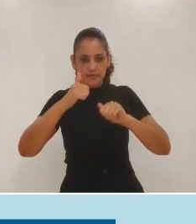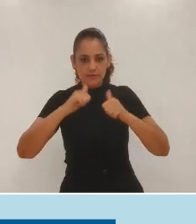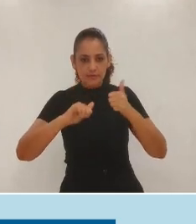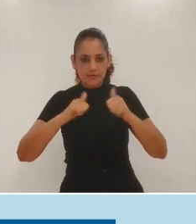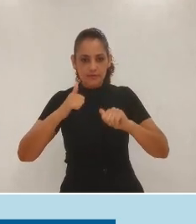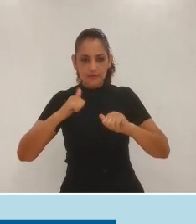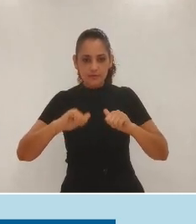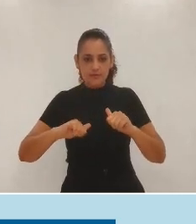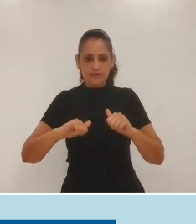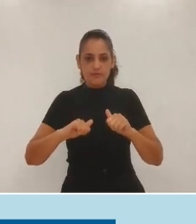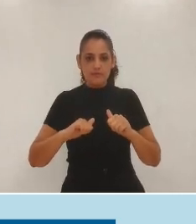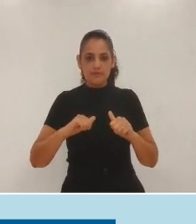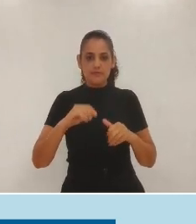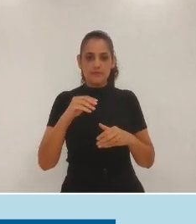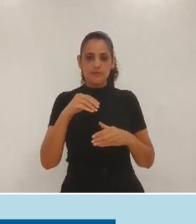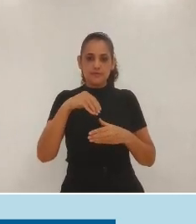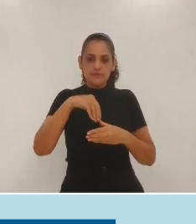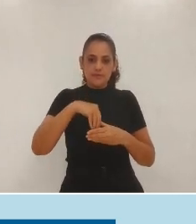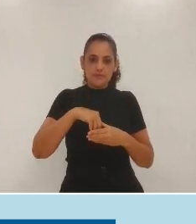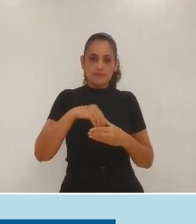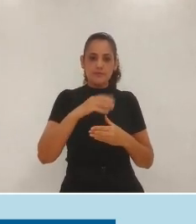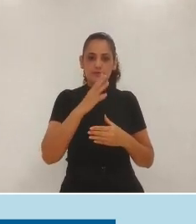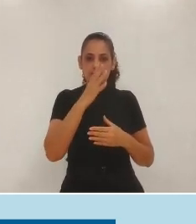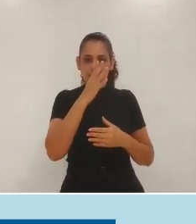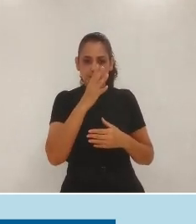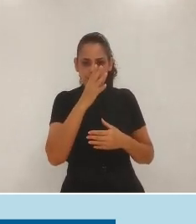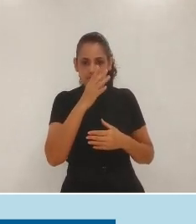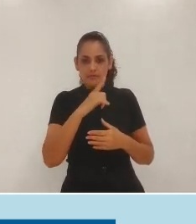aula prática com vocês que eu vou mostrar tudo isso em mim.